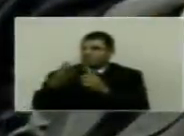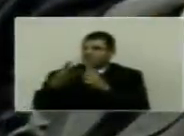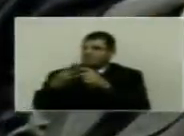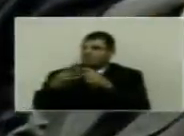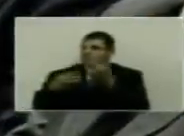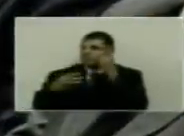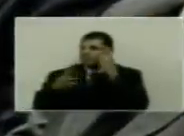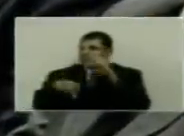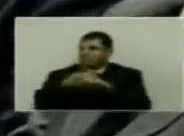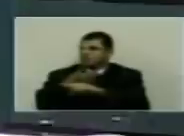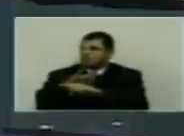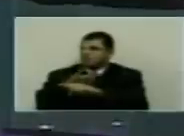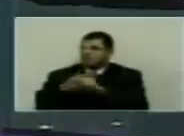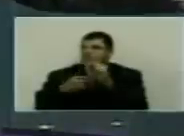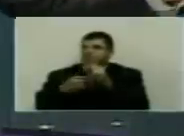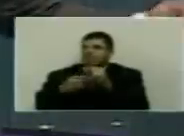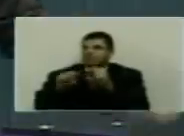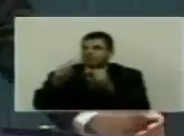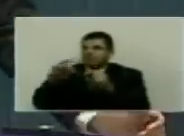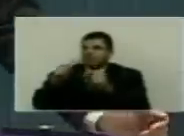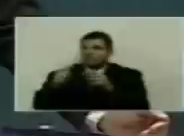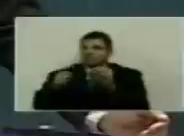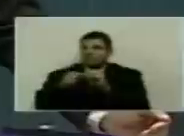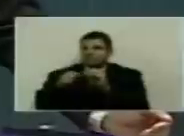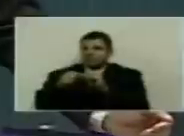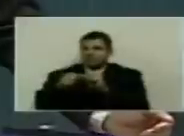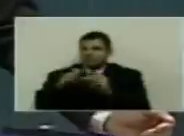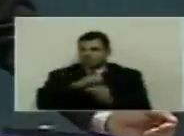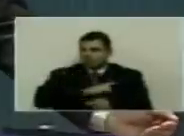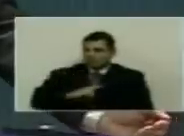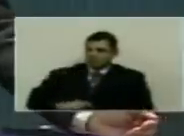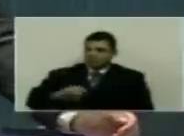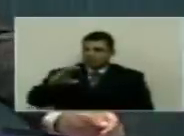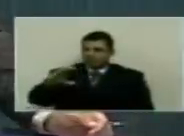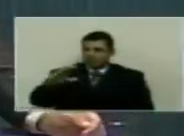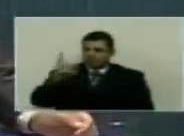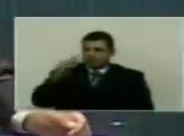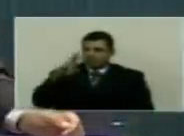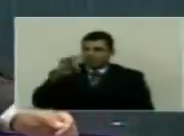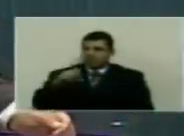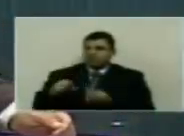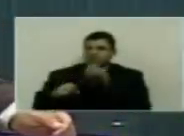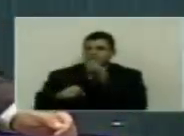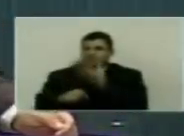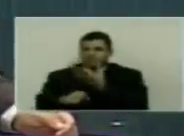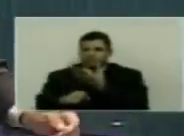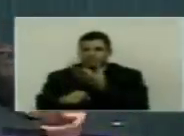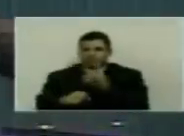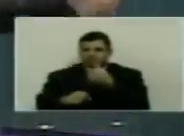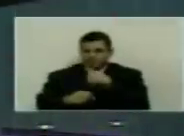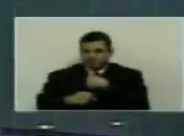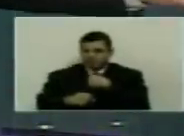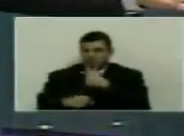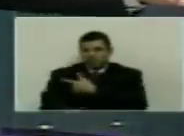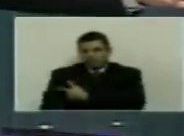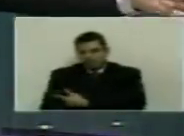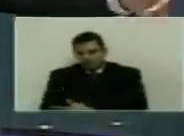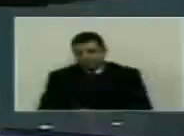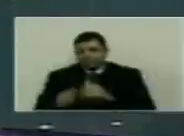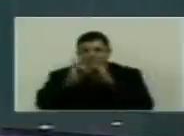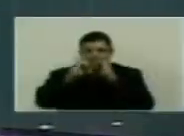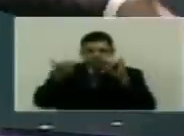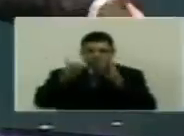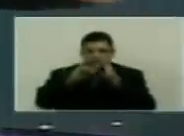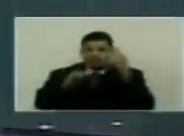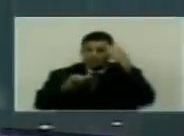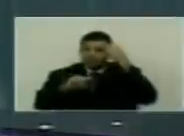depois da audiência pública feita pelo deputado Chico Preto aqui nesta casa. Portanto, eu respeito as